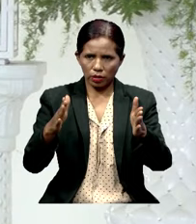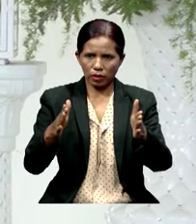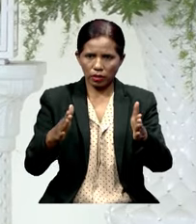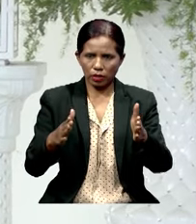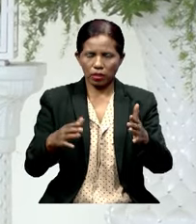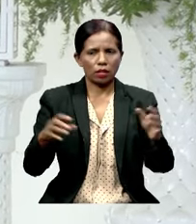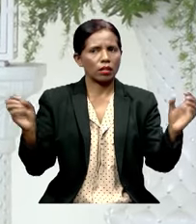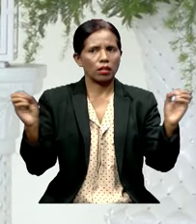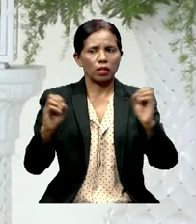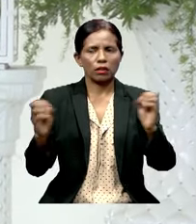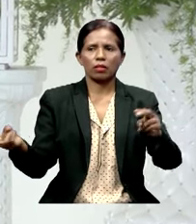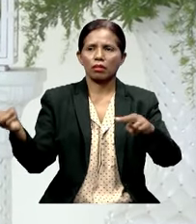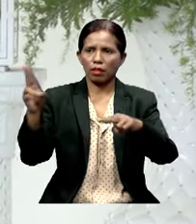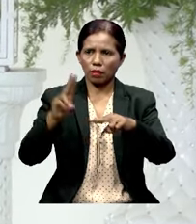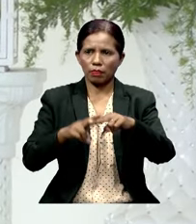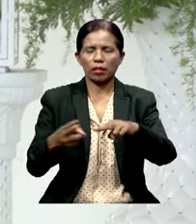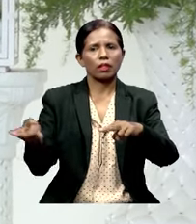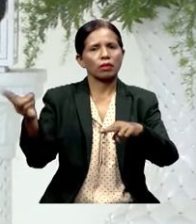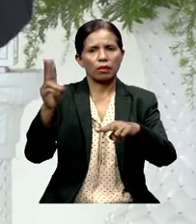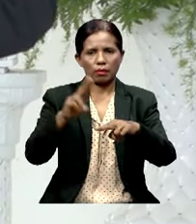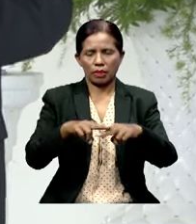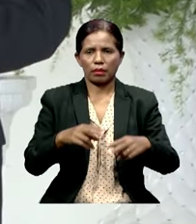Nós aumenta